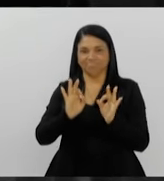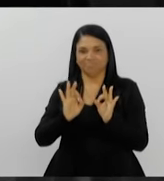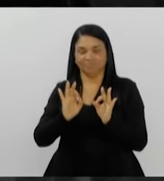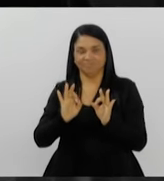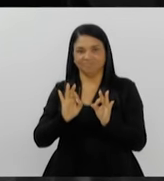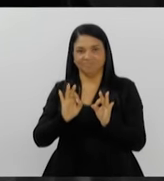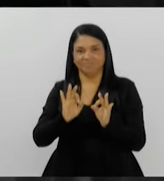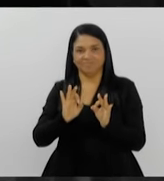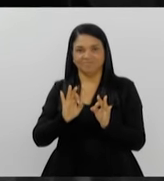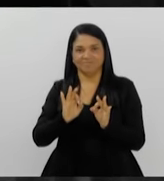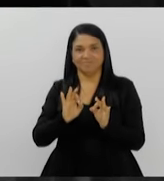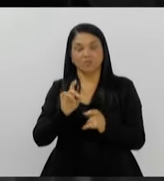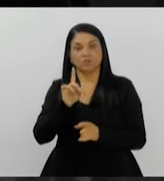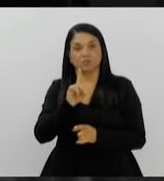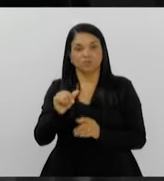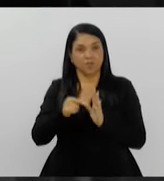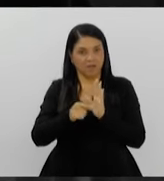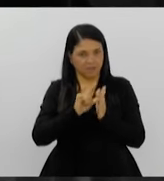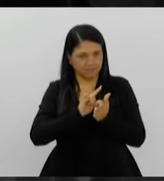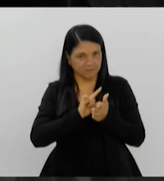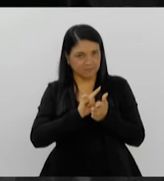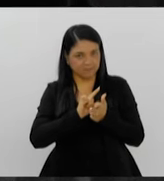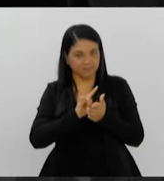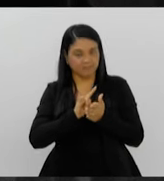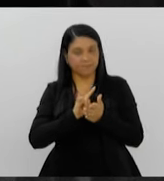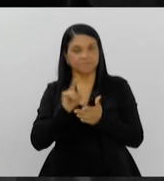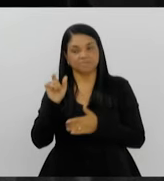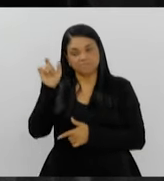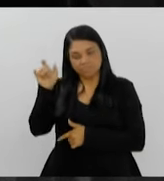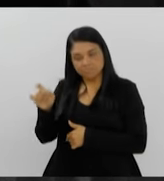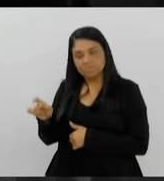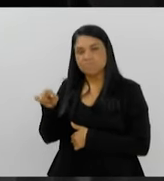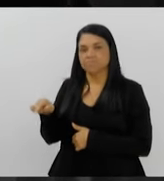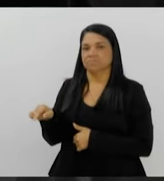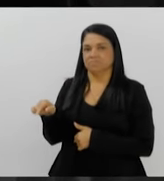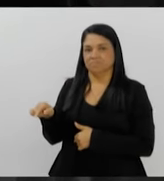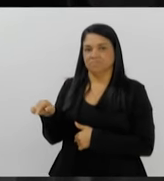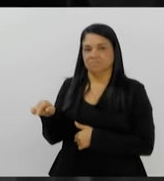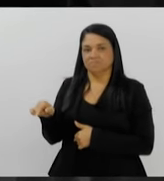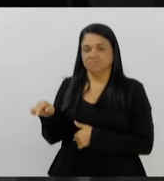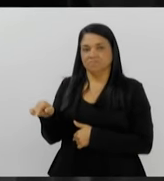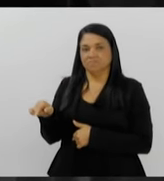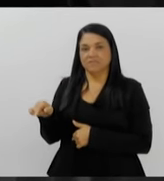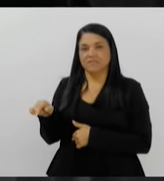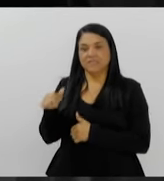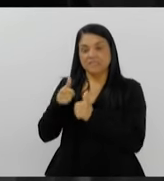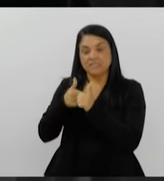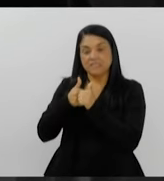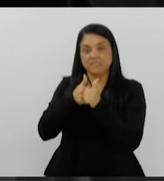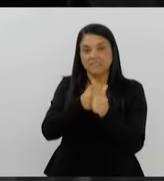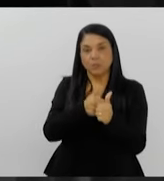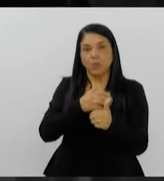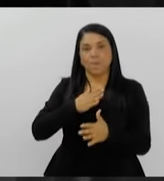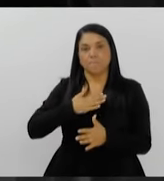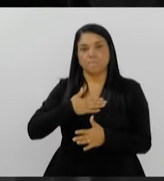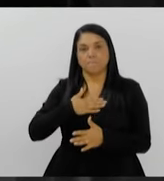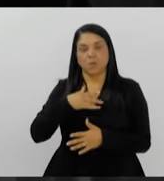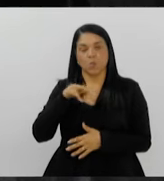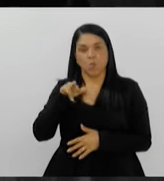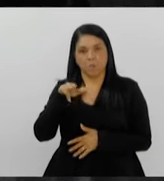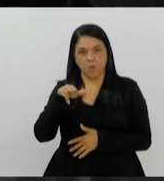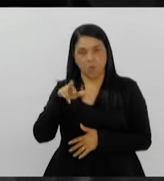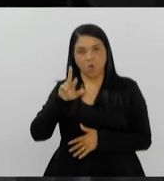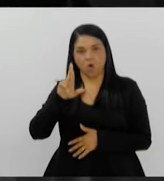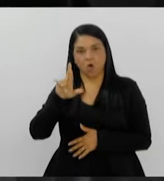Presidente No dia anterior esse canalha começou a seguir o meu irmão Vereador Rogério